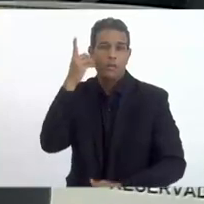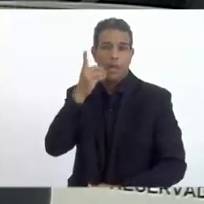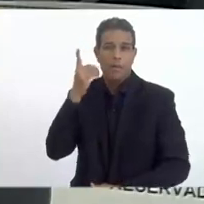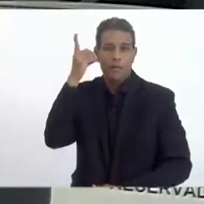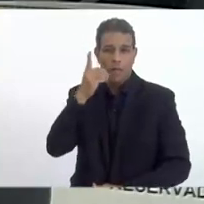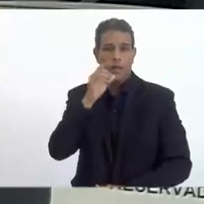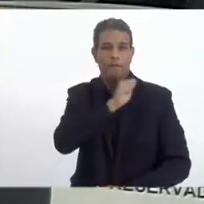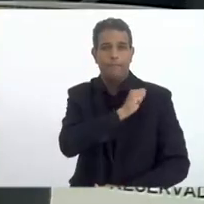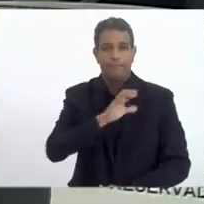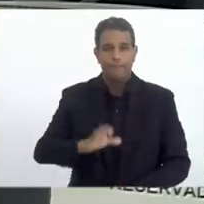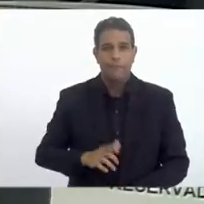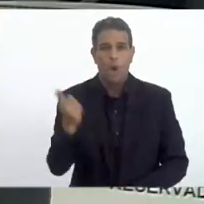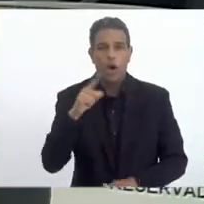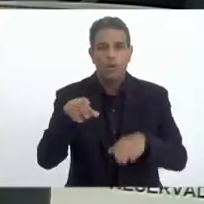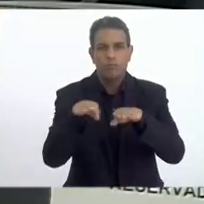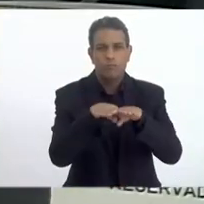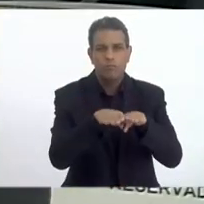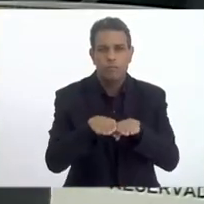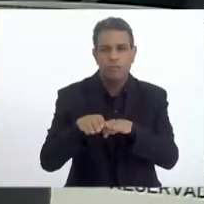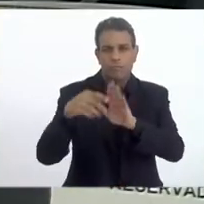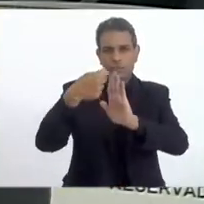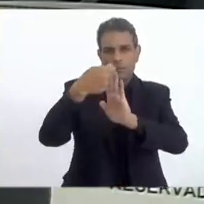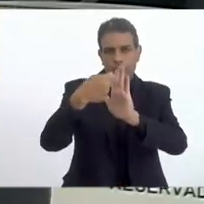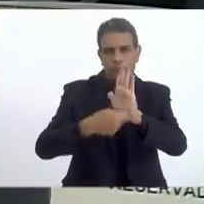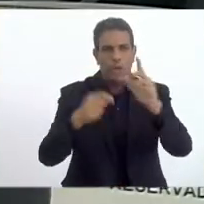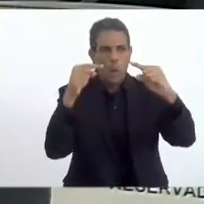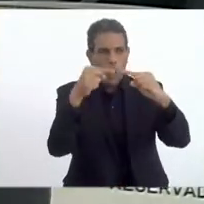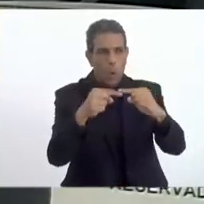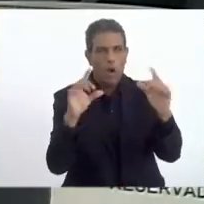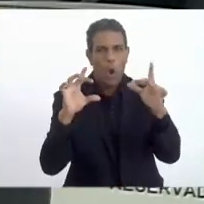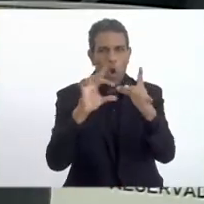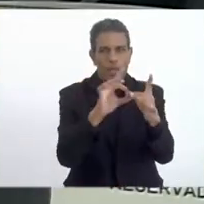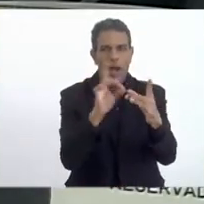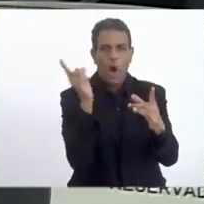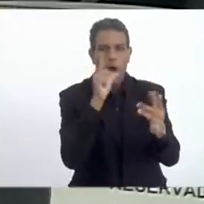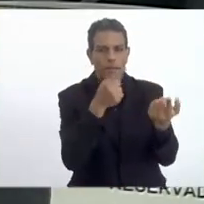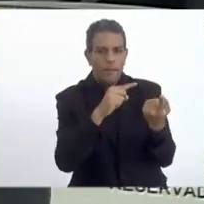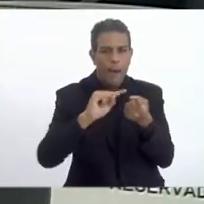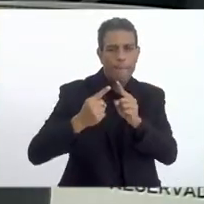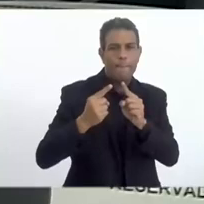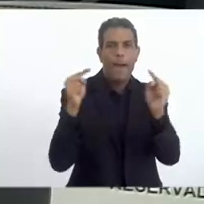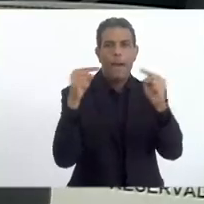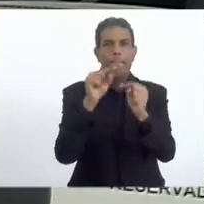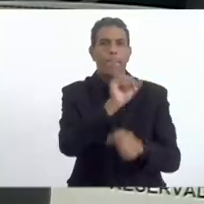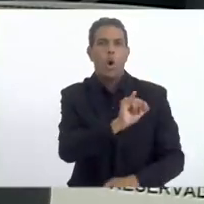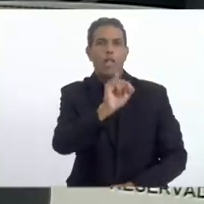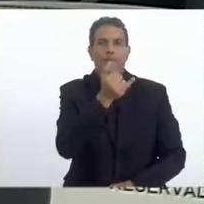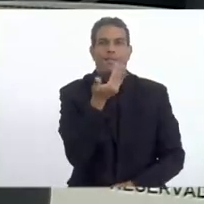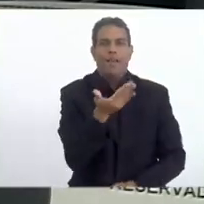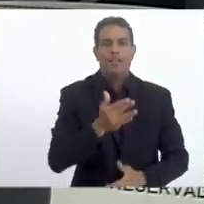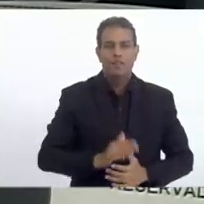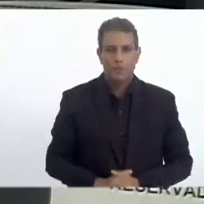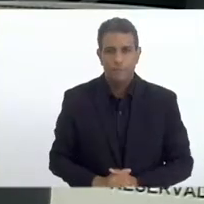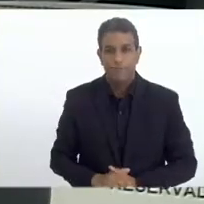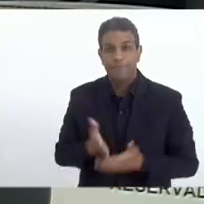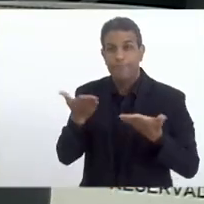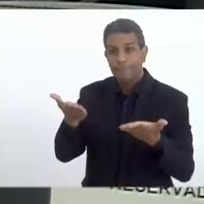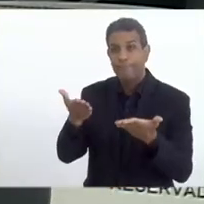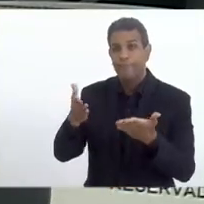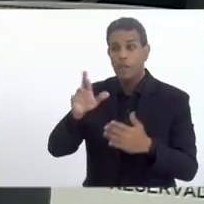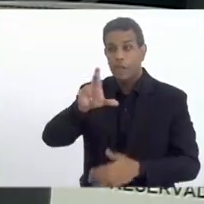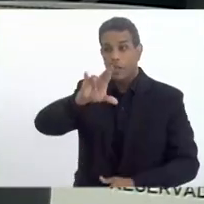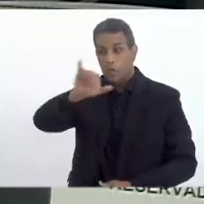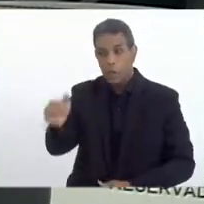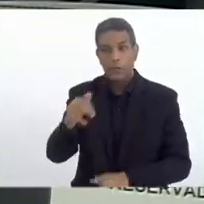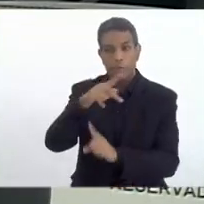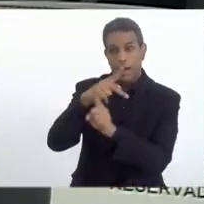Siciliano, para equalizar os textos, para que eles fiquem homogêneos. Por que isso é importante? Porque os especialistas em previdência têm